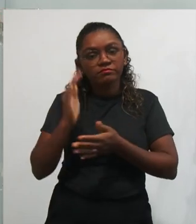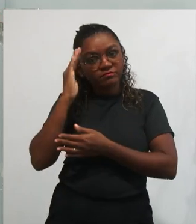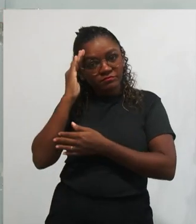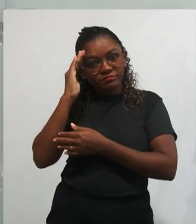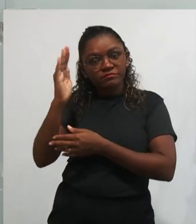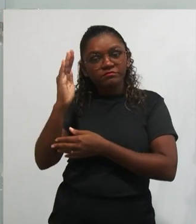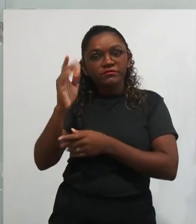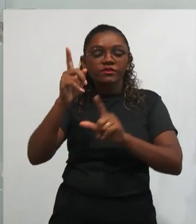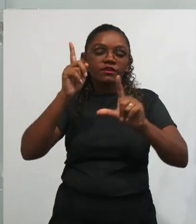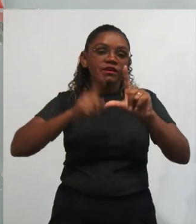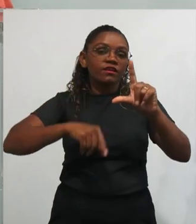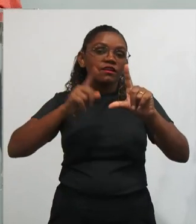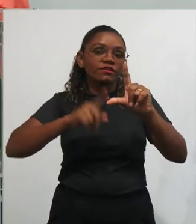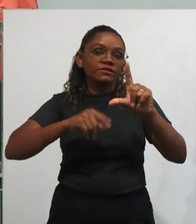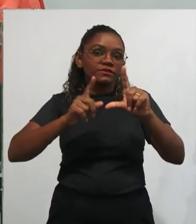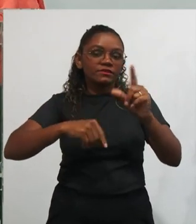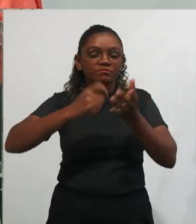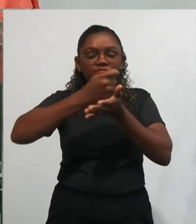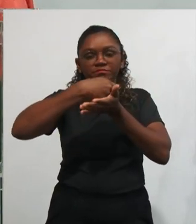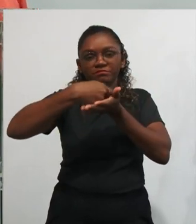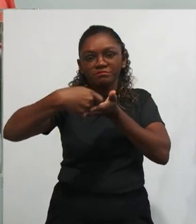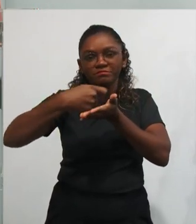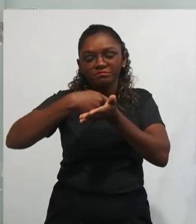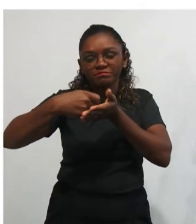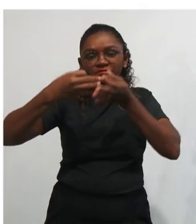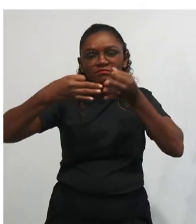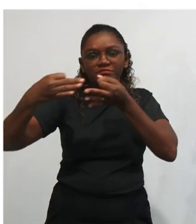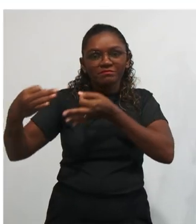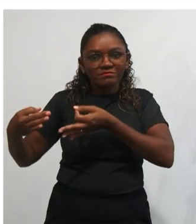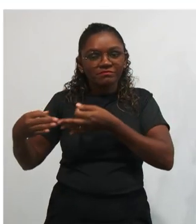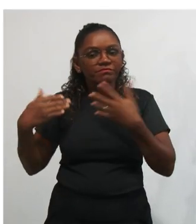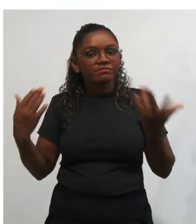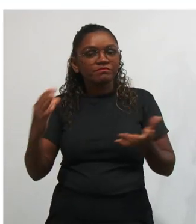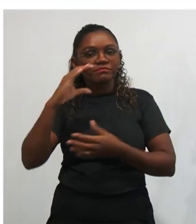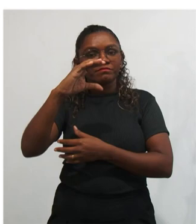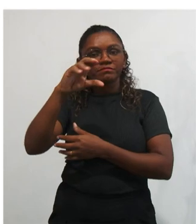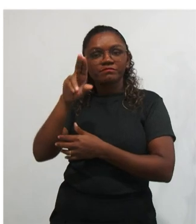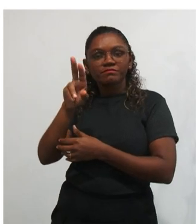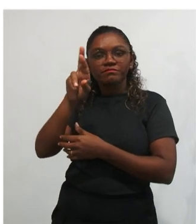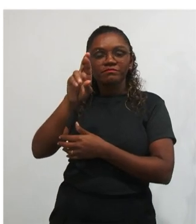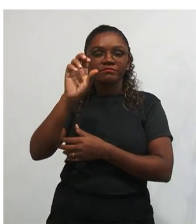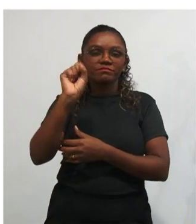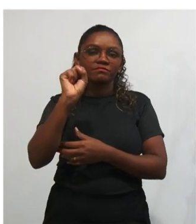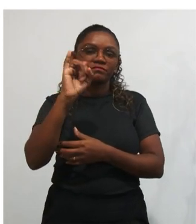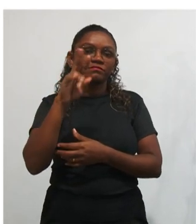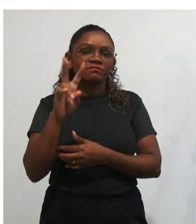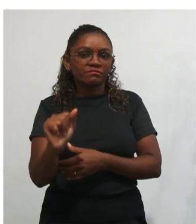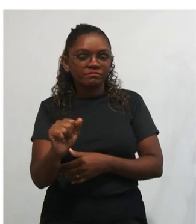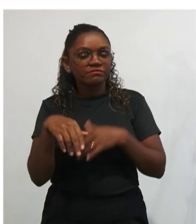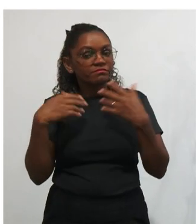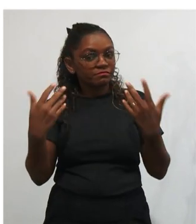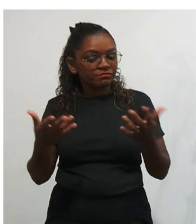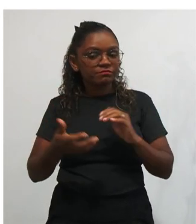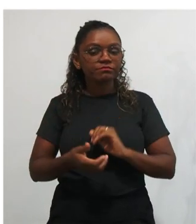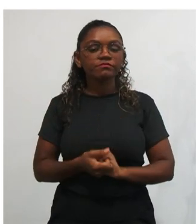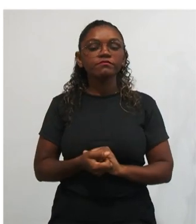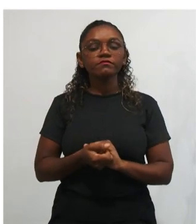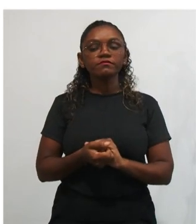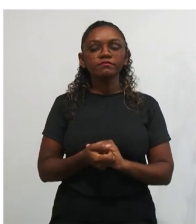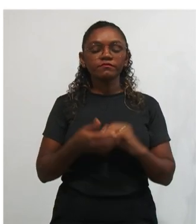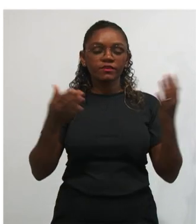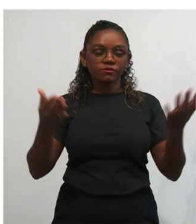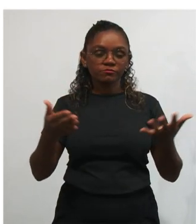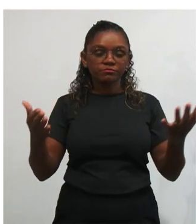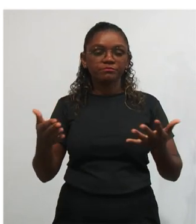a letra cursiva voltando então aqui depois essa parte de coordenação motora a gente passa agora o campo